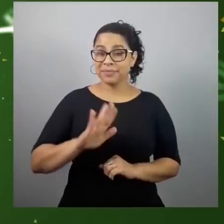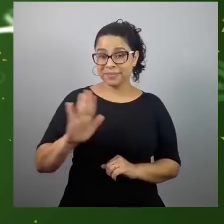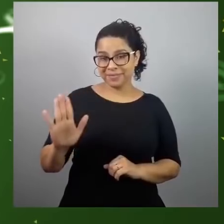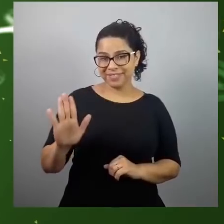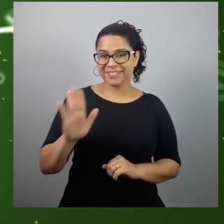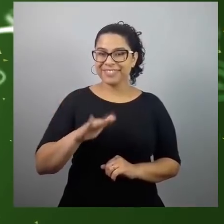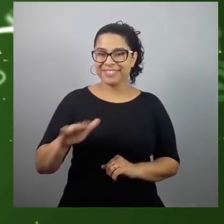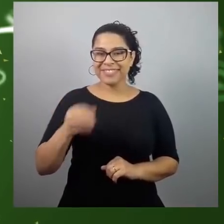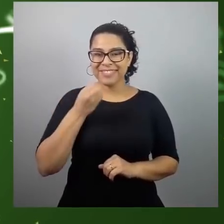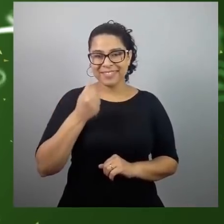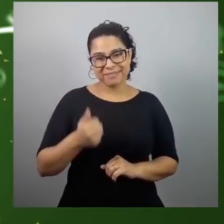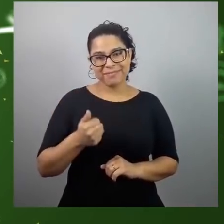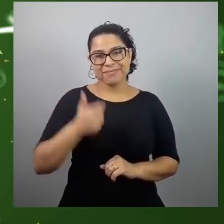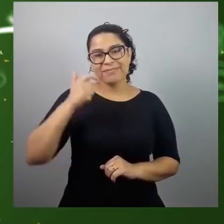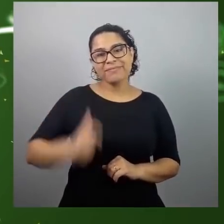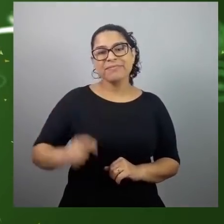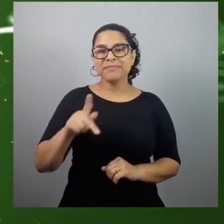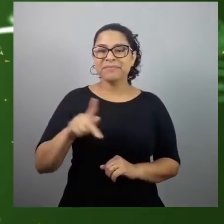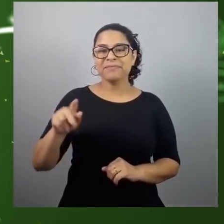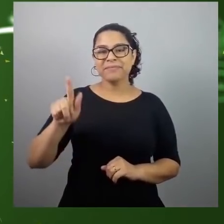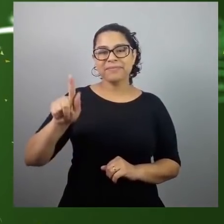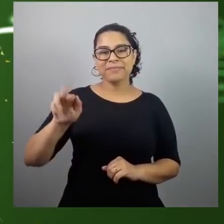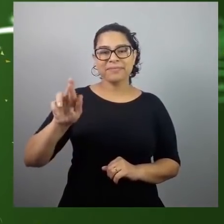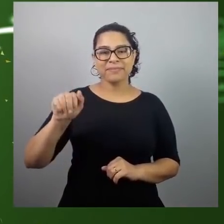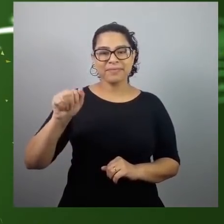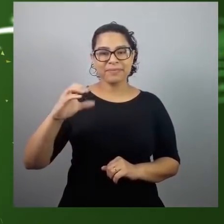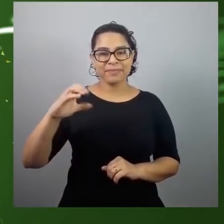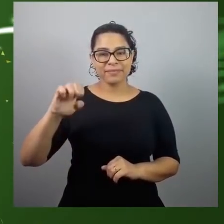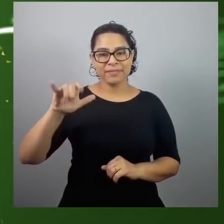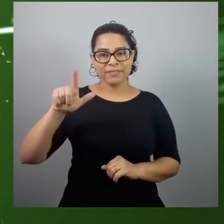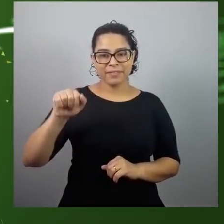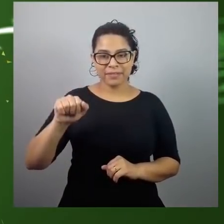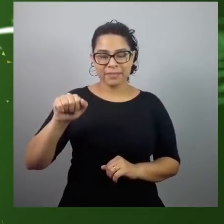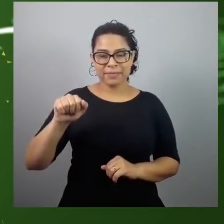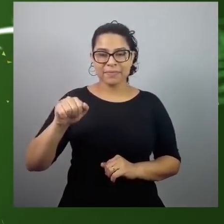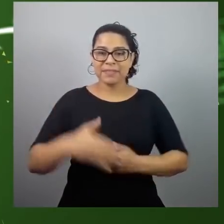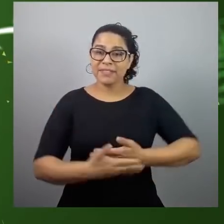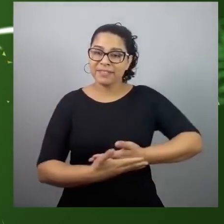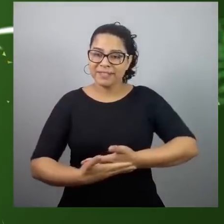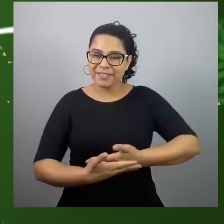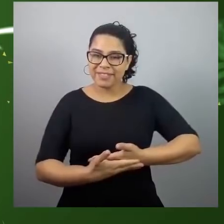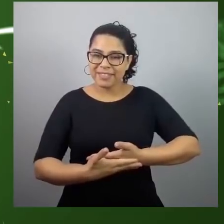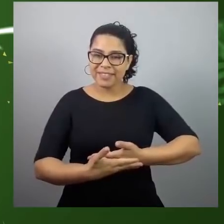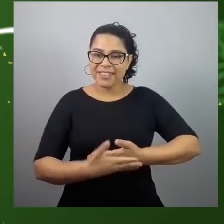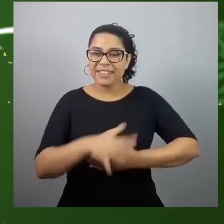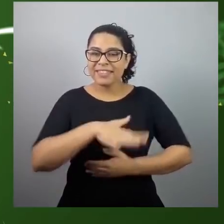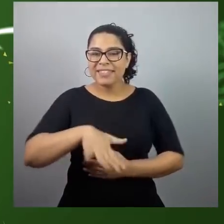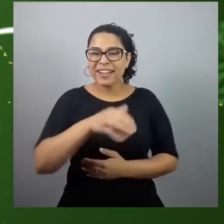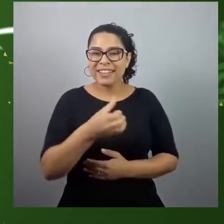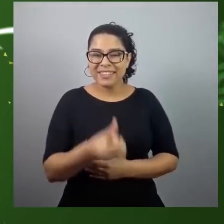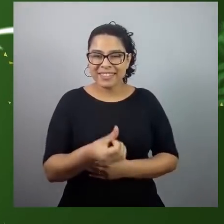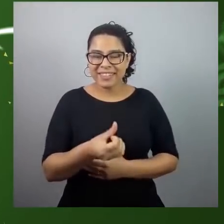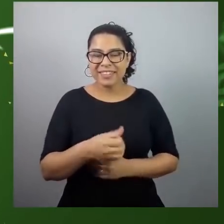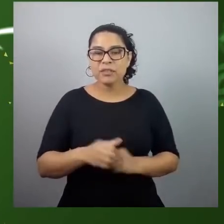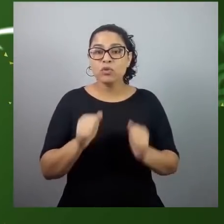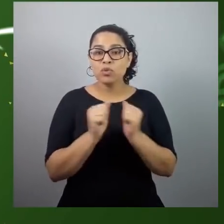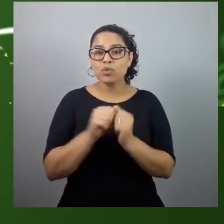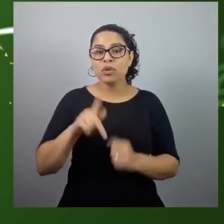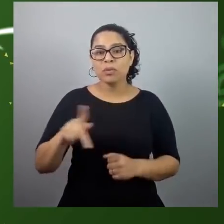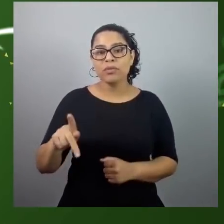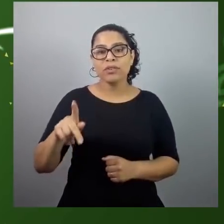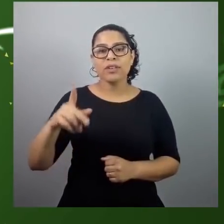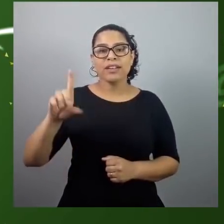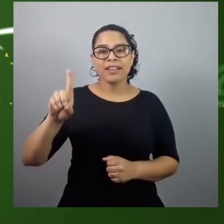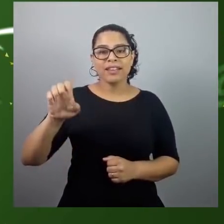Olá, crianças, tudo bem? Sou a professora Graziela, do Maternal Sala 6, junto com a professora Deise. E